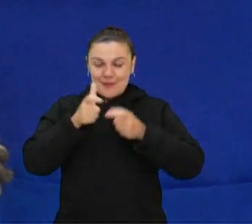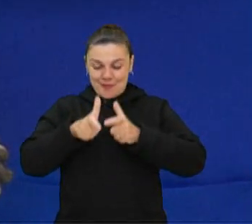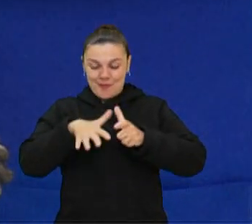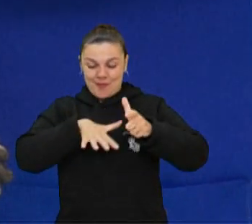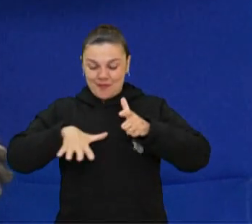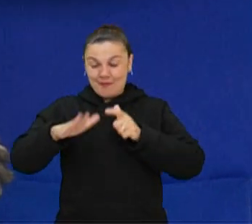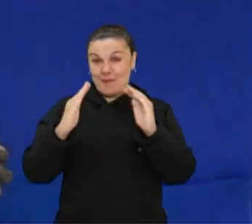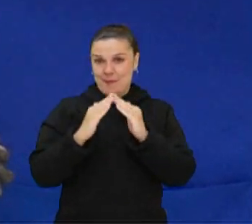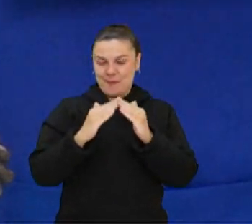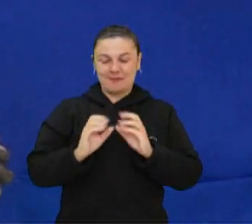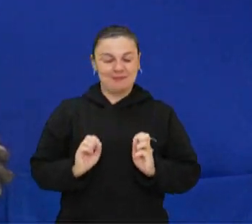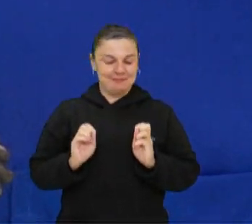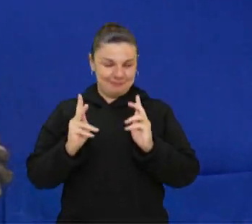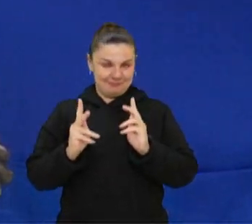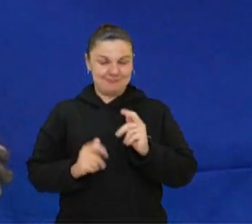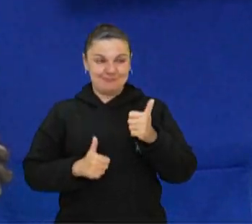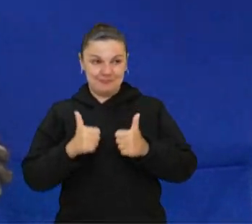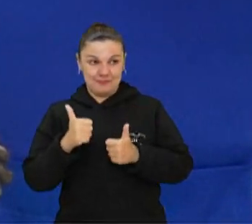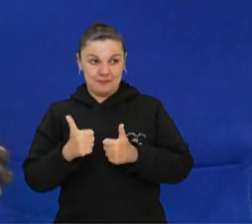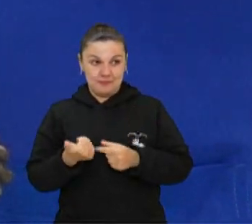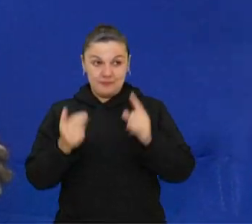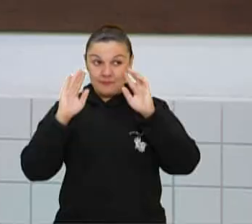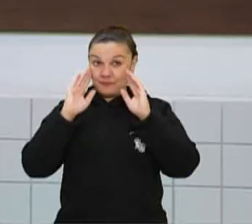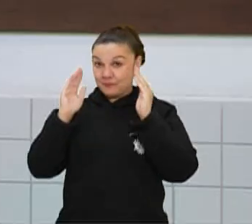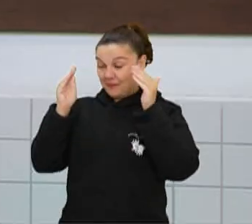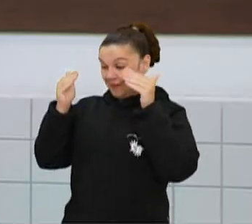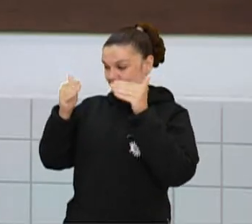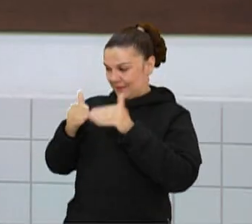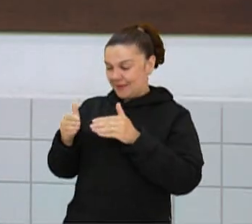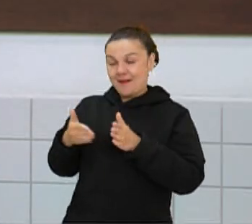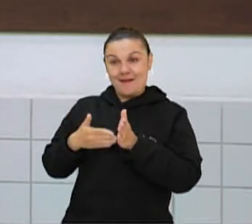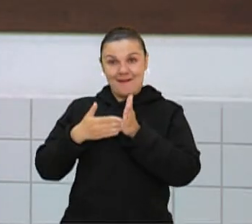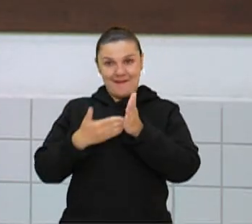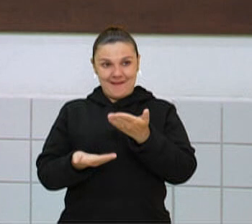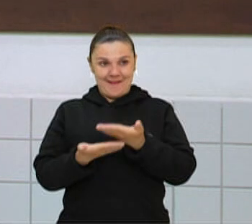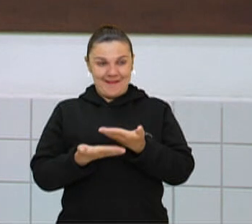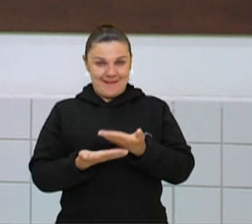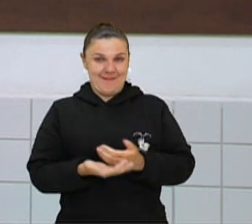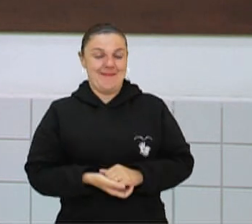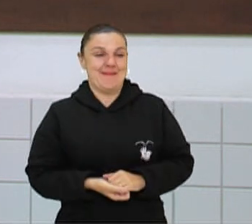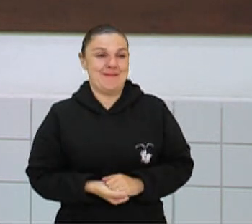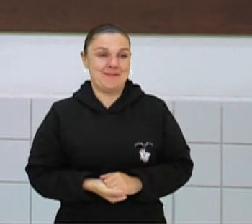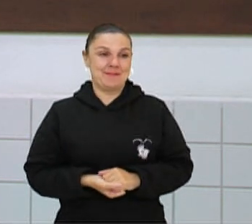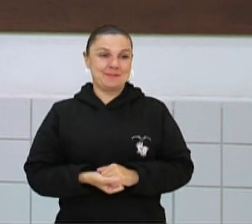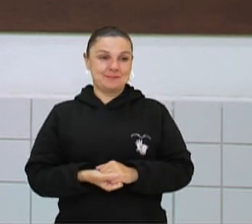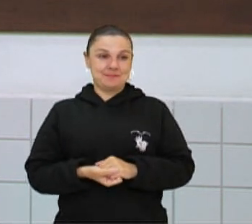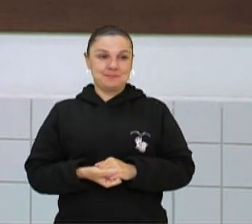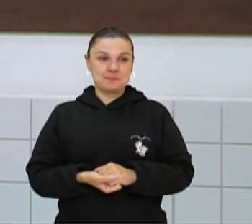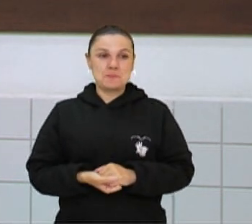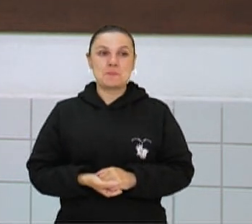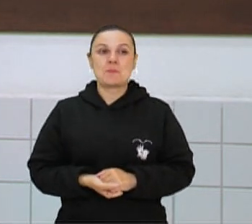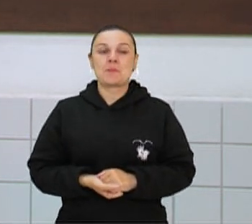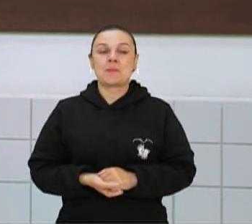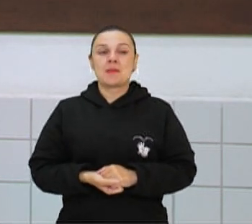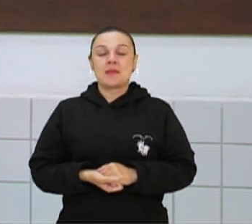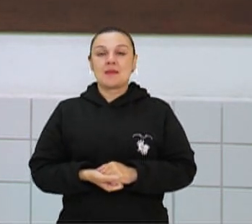território. Beleza, pessoal? Então, vamos voltar lá acompanhando o nosso slide. Vamos